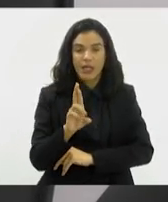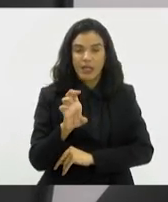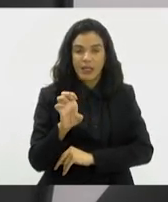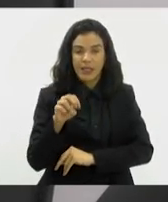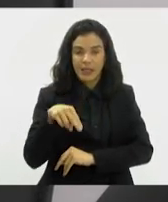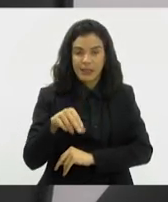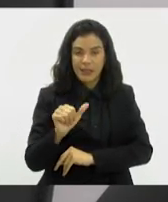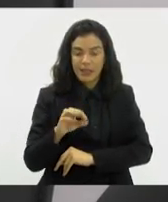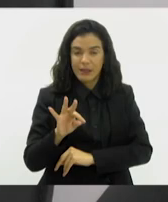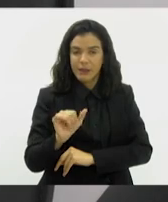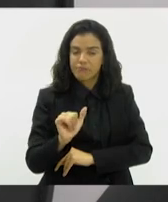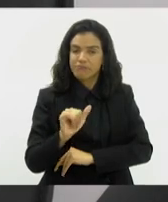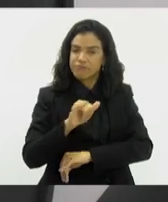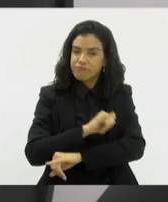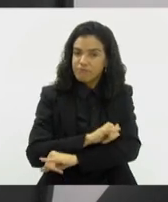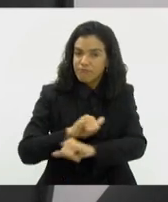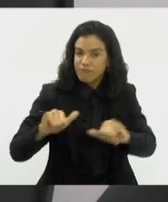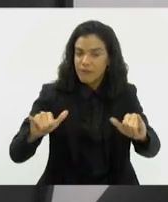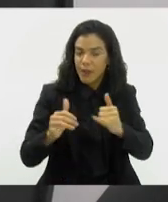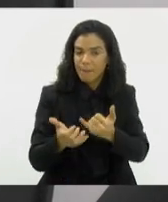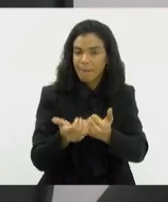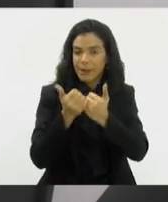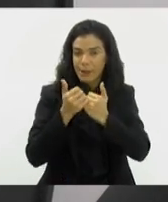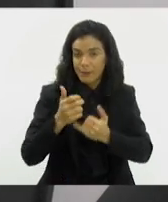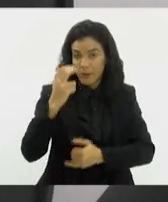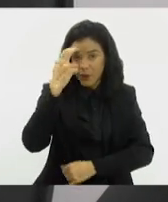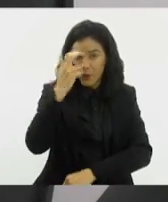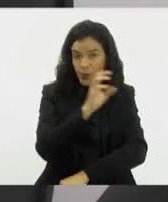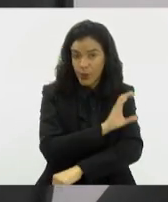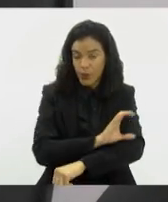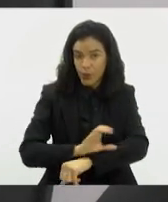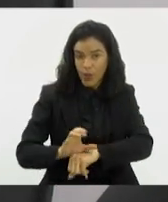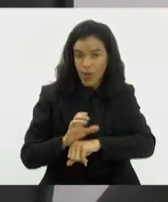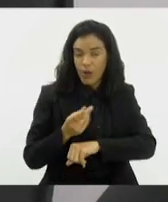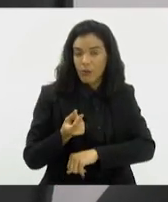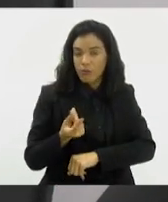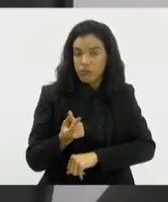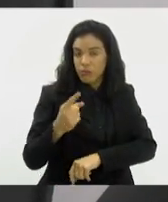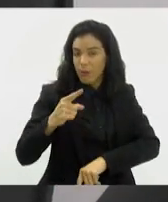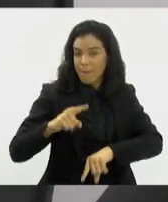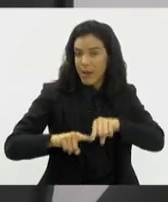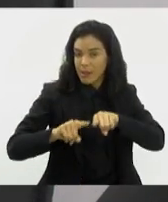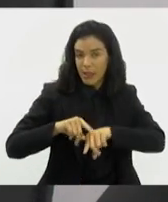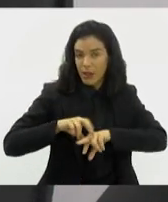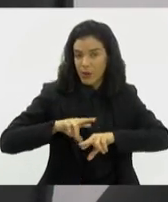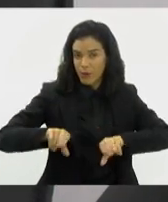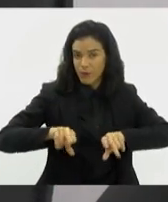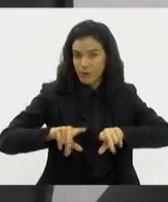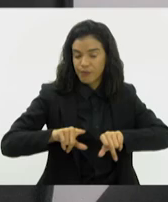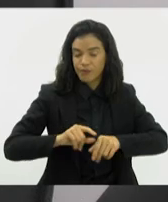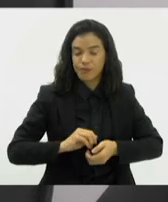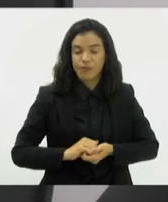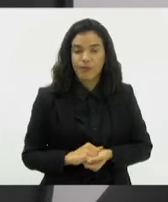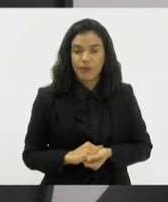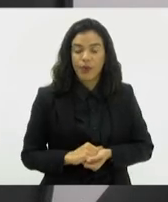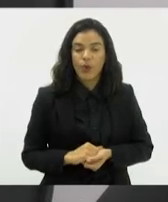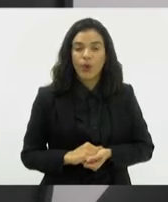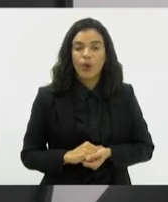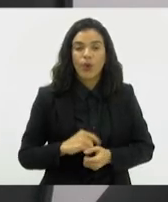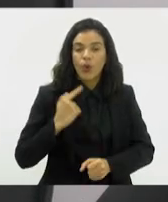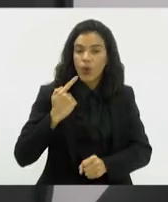Souza, que declara como patrimônio cultural e imaterial do Estado do Rio de Janeiro o